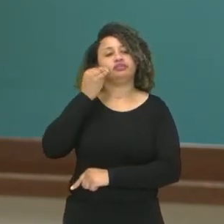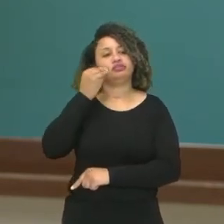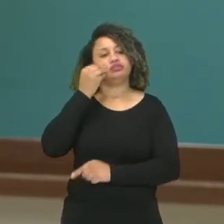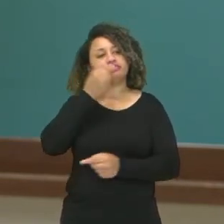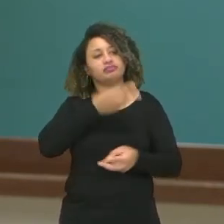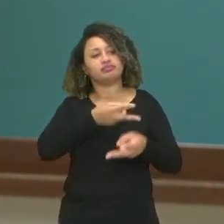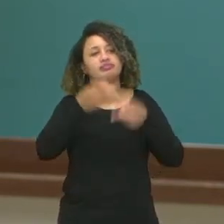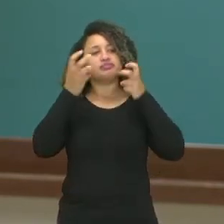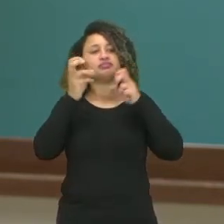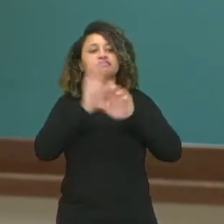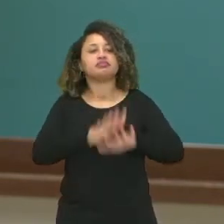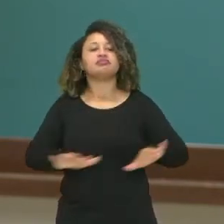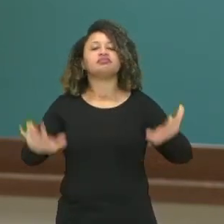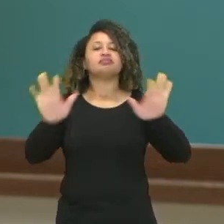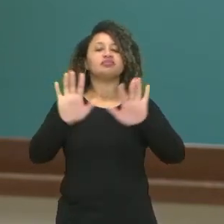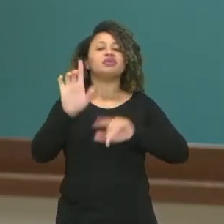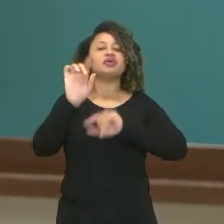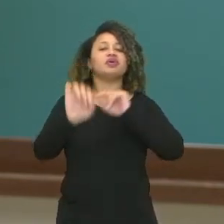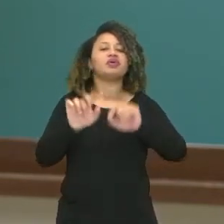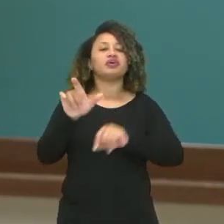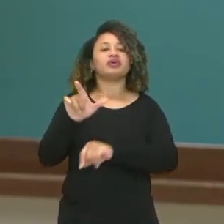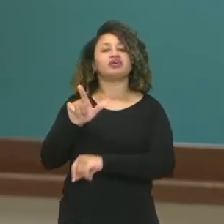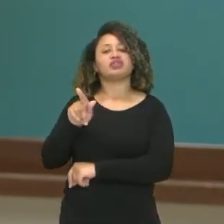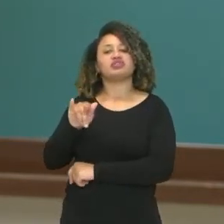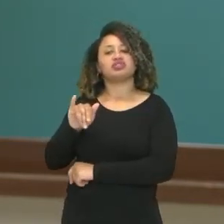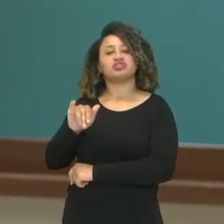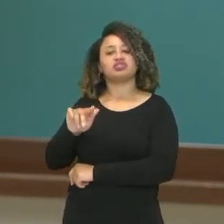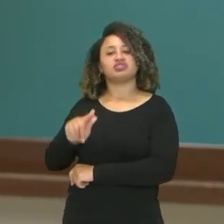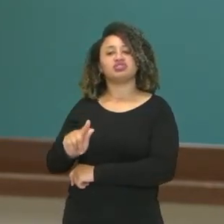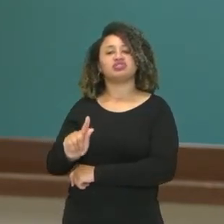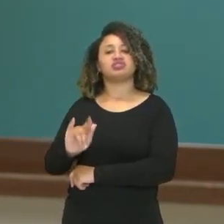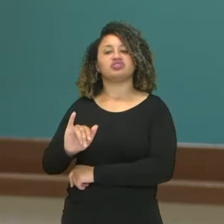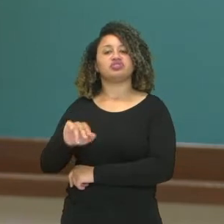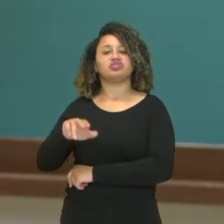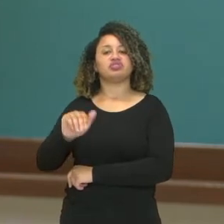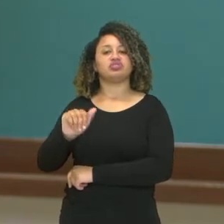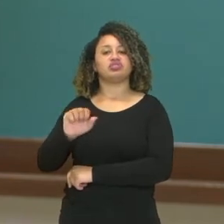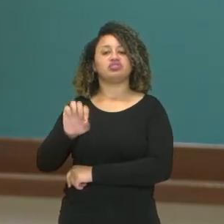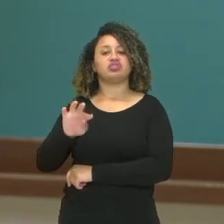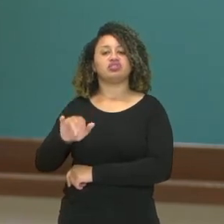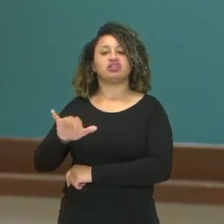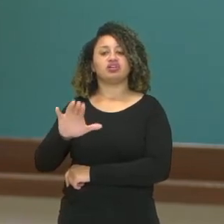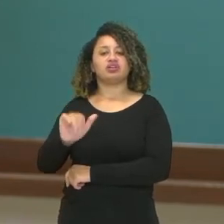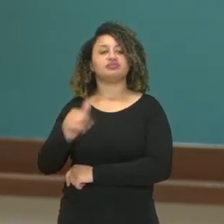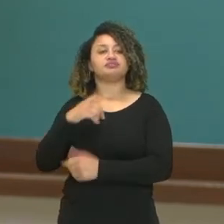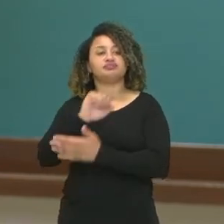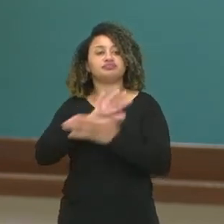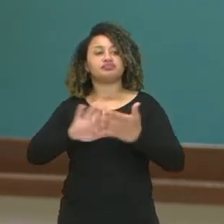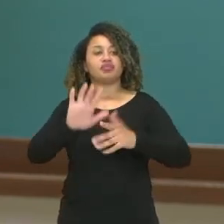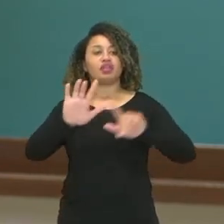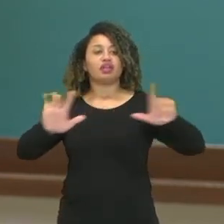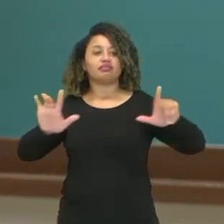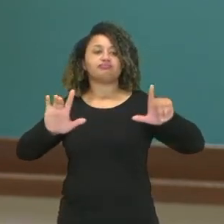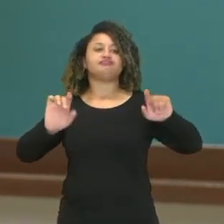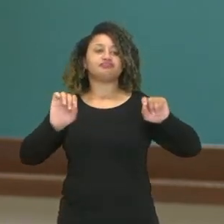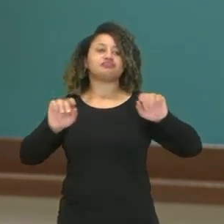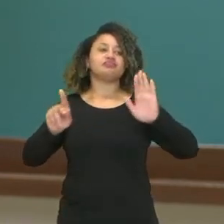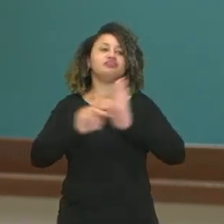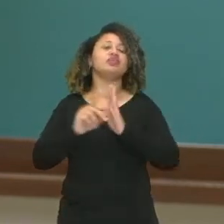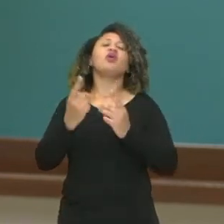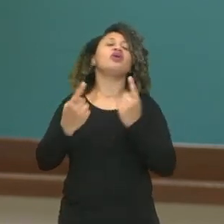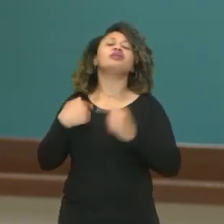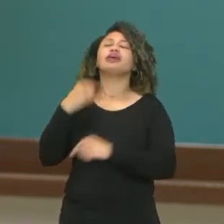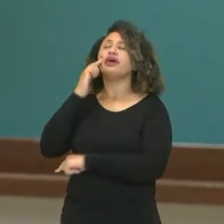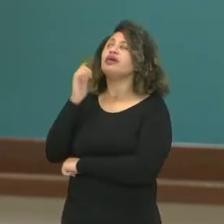mais amplo com relação à palavra ginástica, né? E aqui está uma imagem, né, da ginástica. Que ginástica que